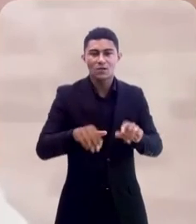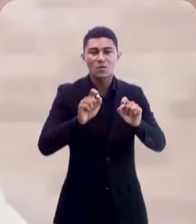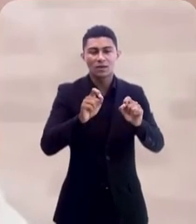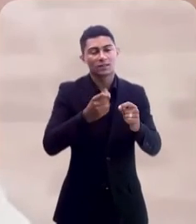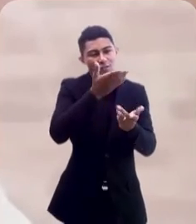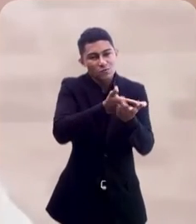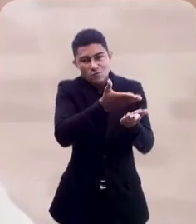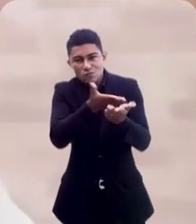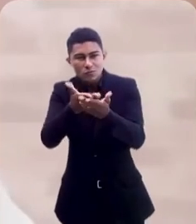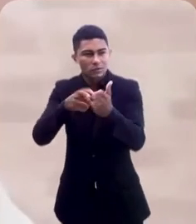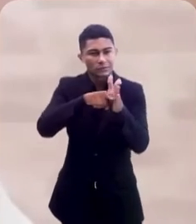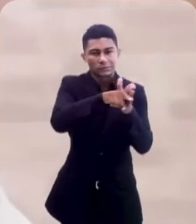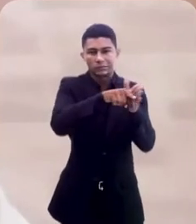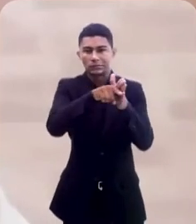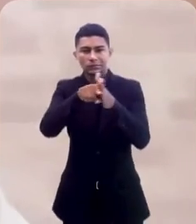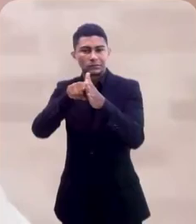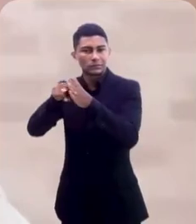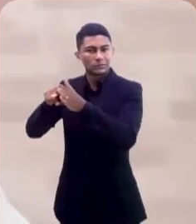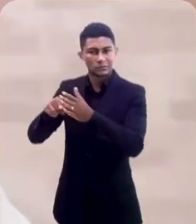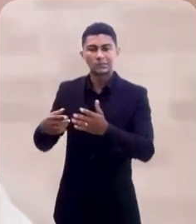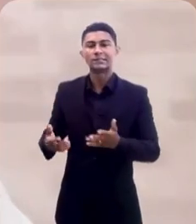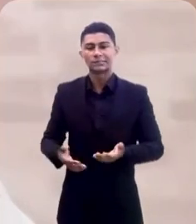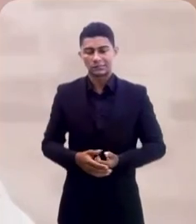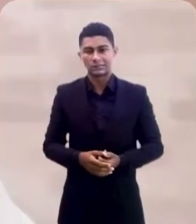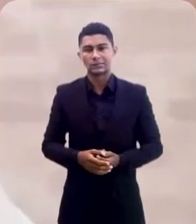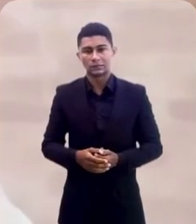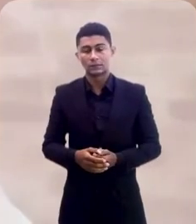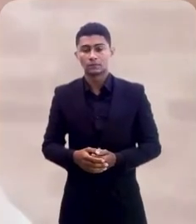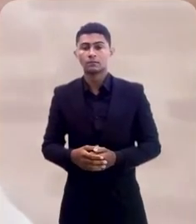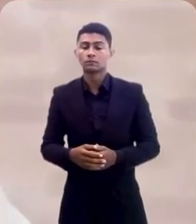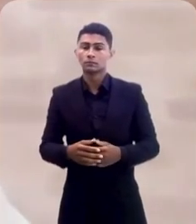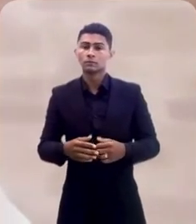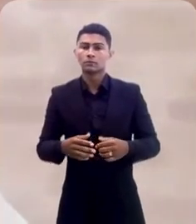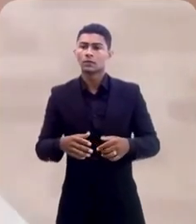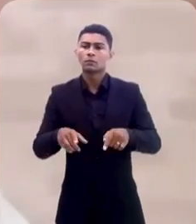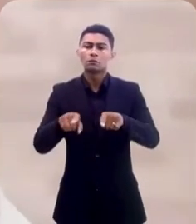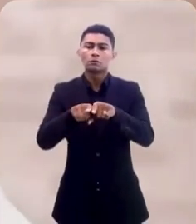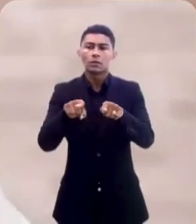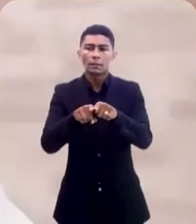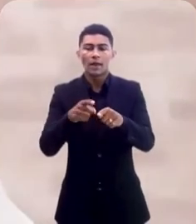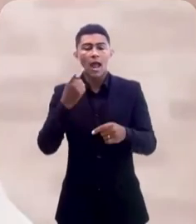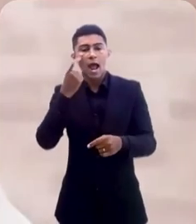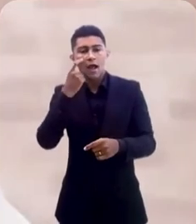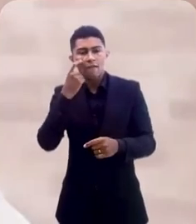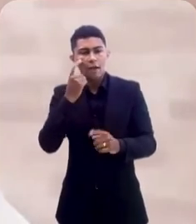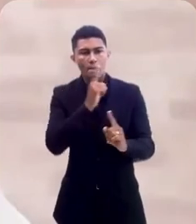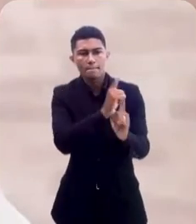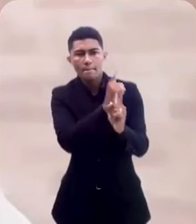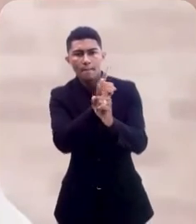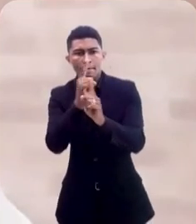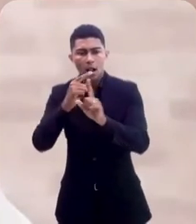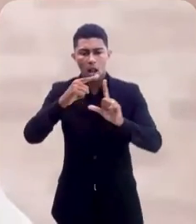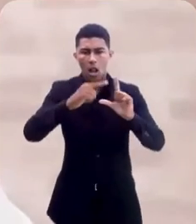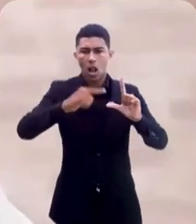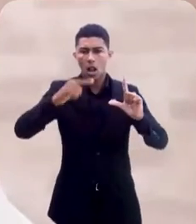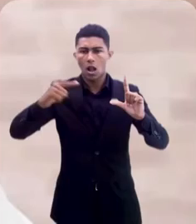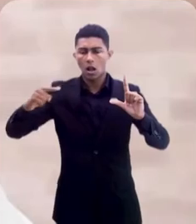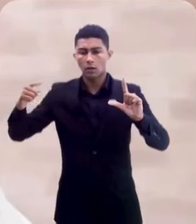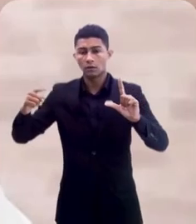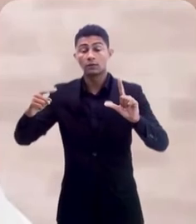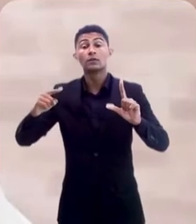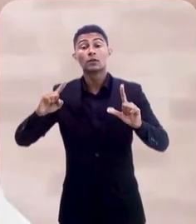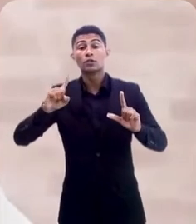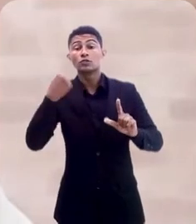dos estudos, mas principalmente da impressão desse diagnóstico, nós